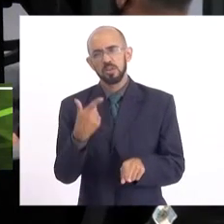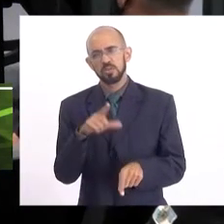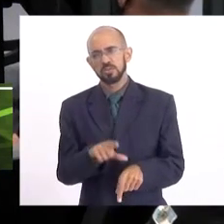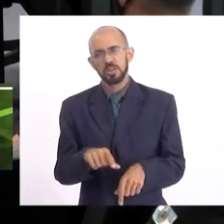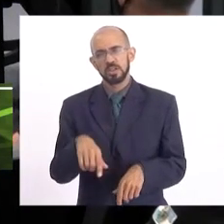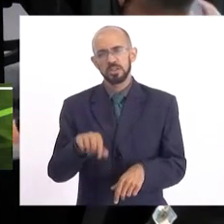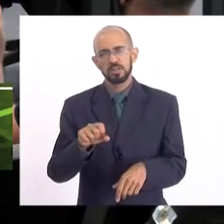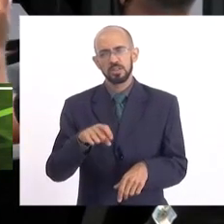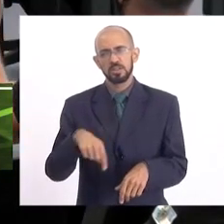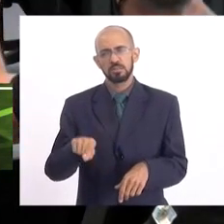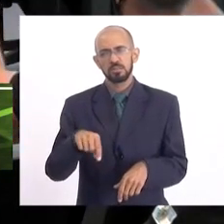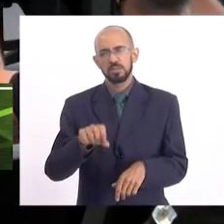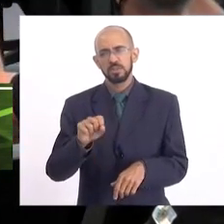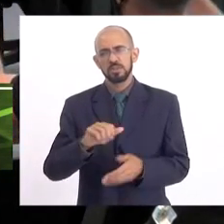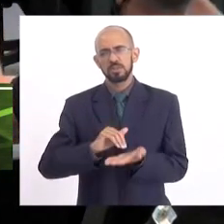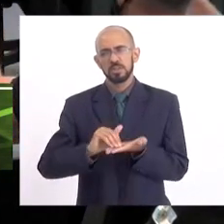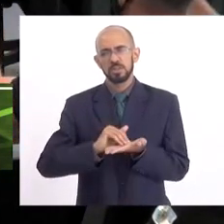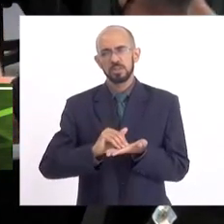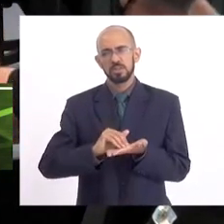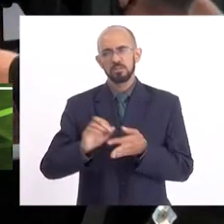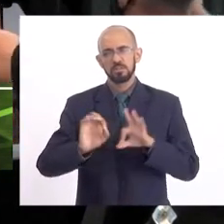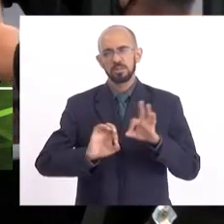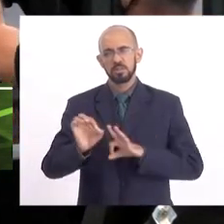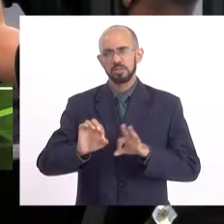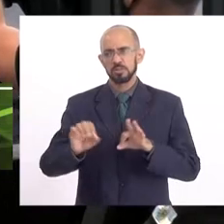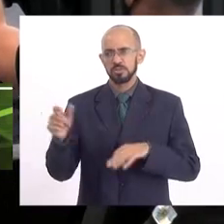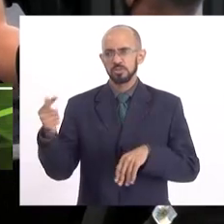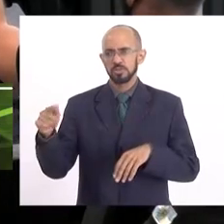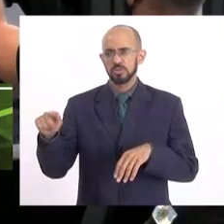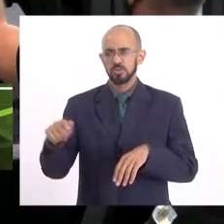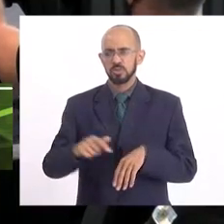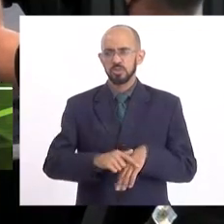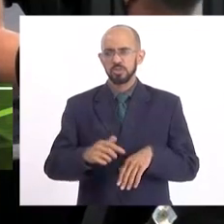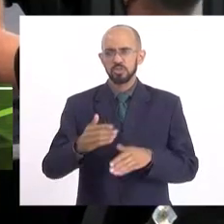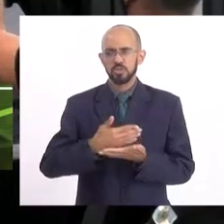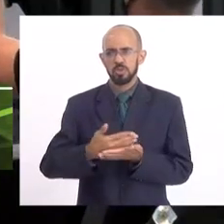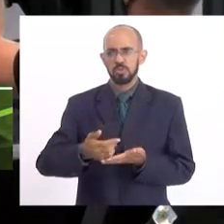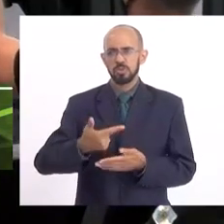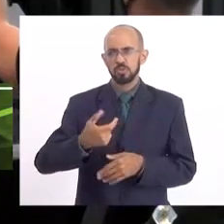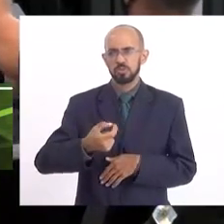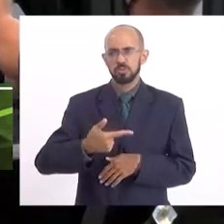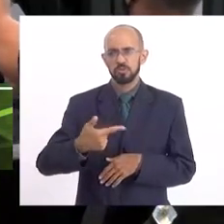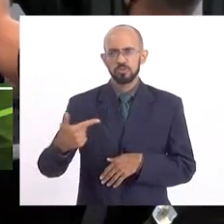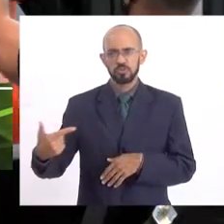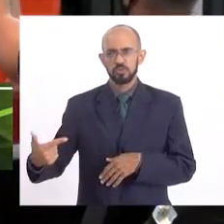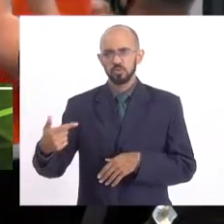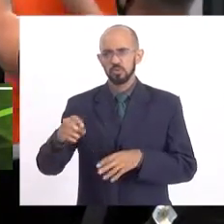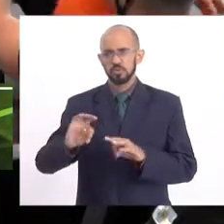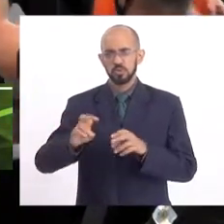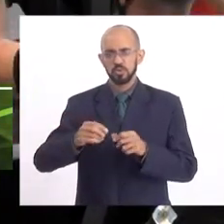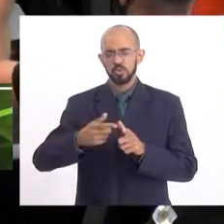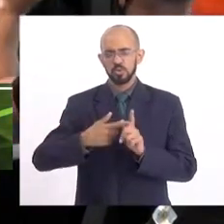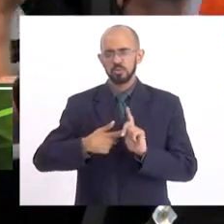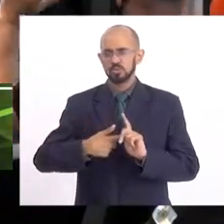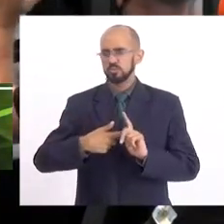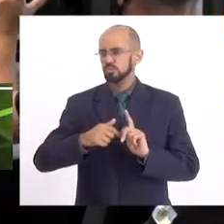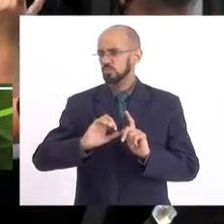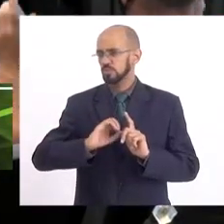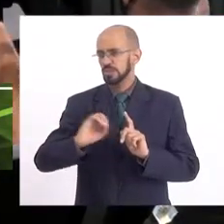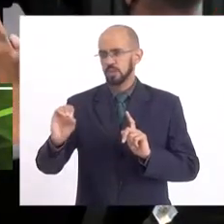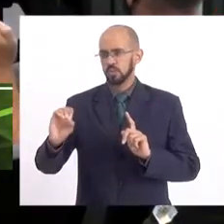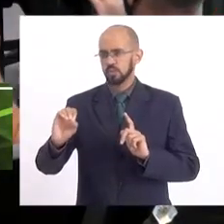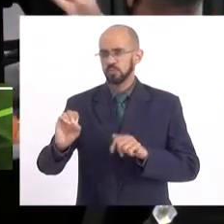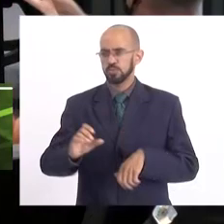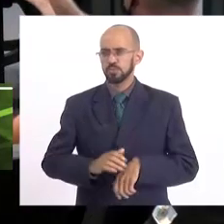Né? A gente já zera e inicia o ano zerado. É. Né? Com todas as pendências já resolvidas. Uma observação só para você